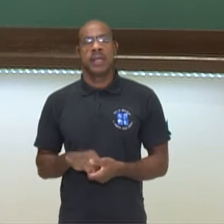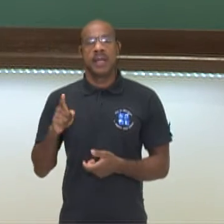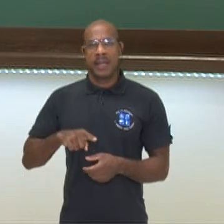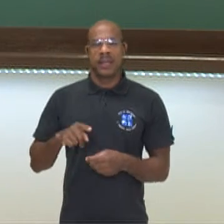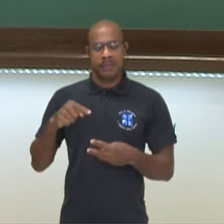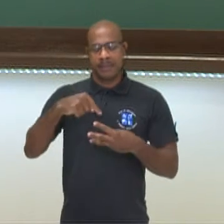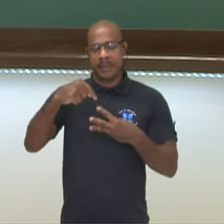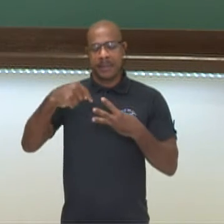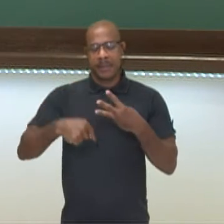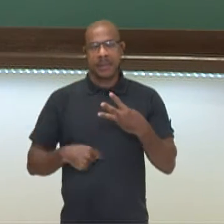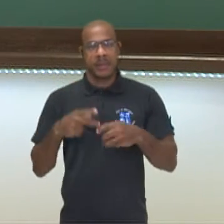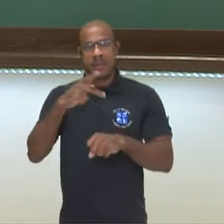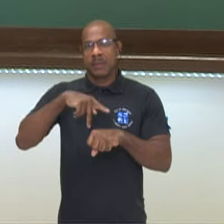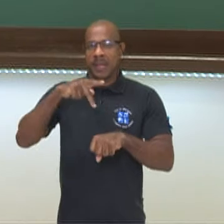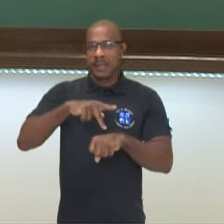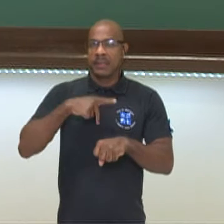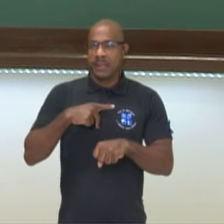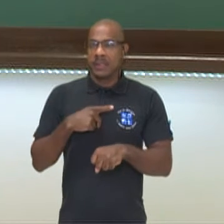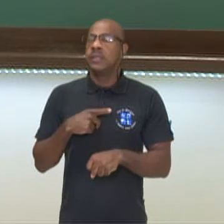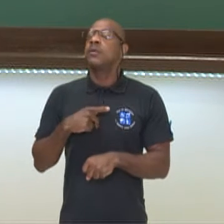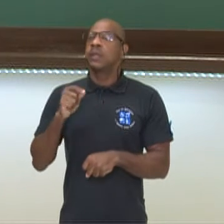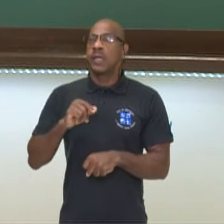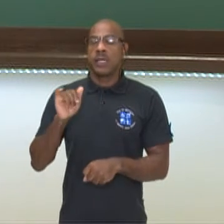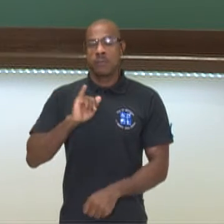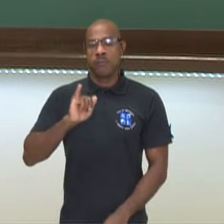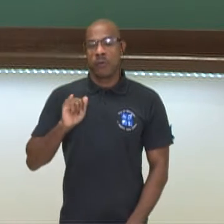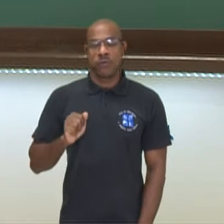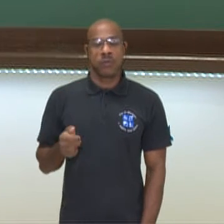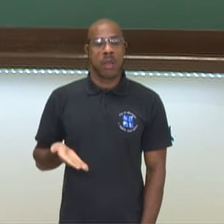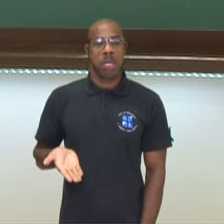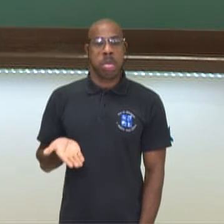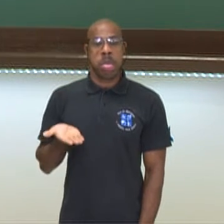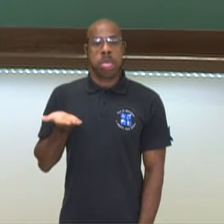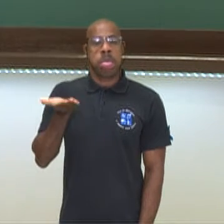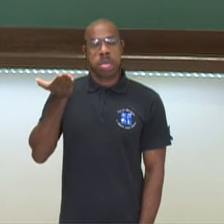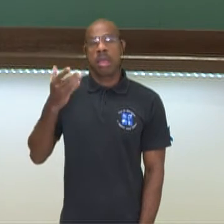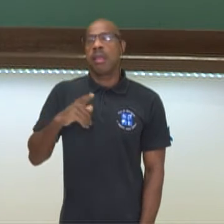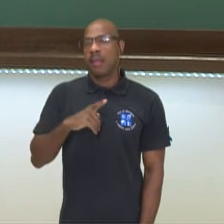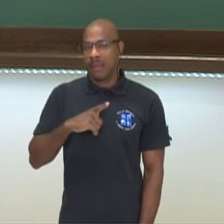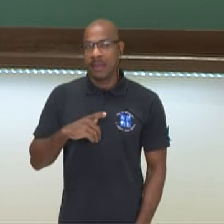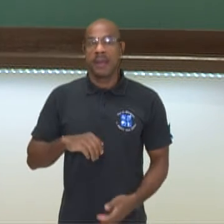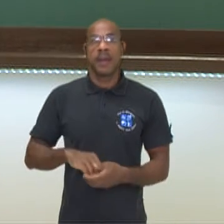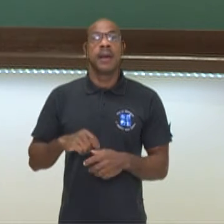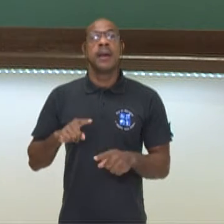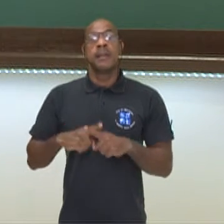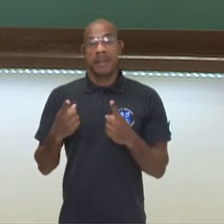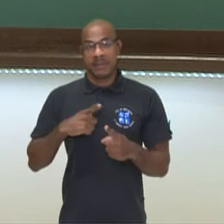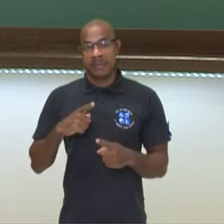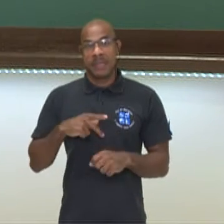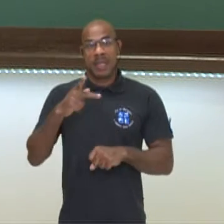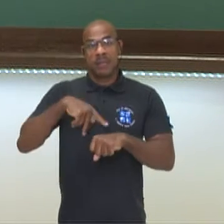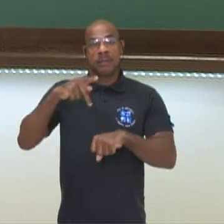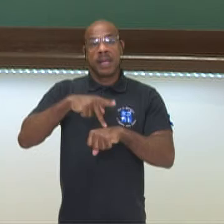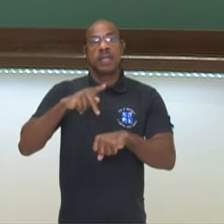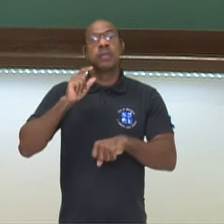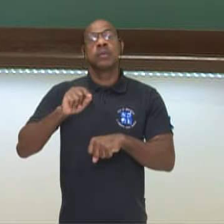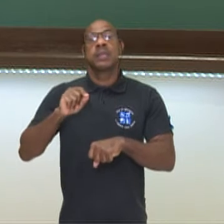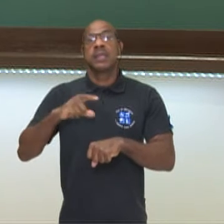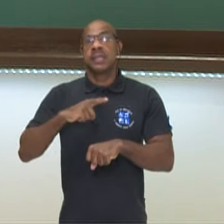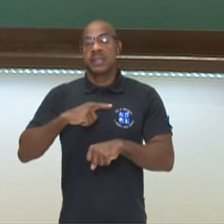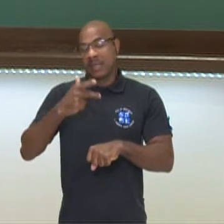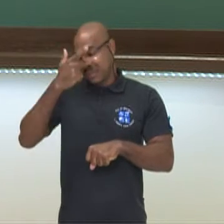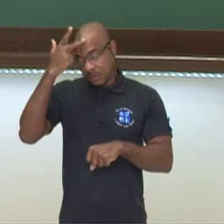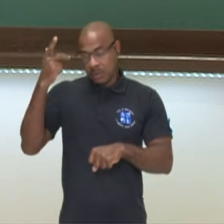de fato, têm impostos mais altos, né? Não deixa de ser uma verdade a questão dos impostos, mas também são estados em que o